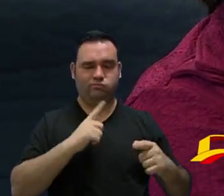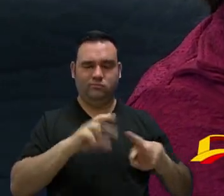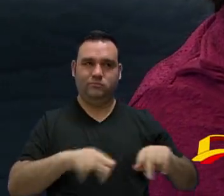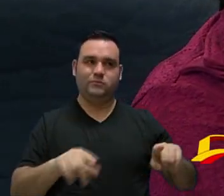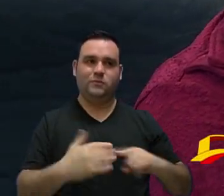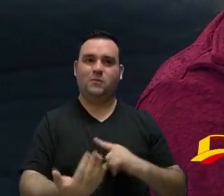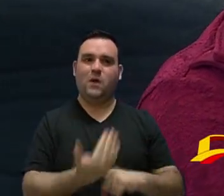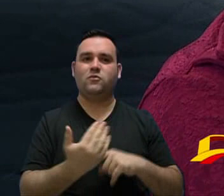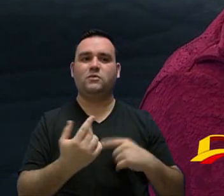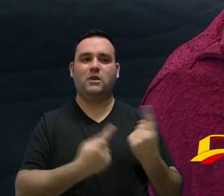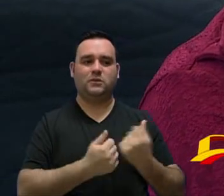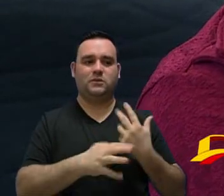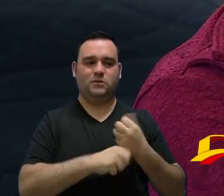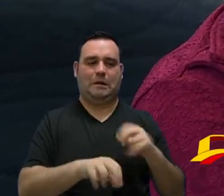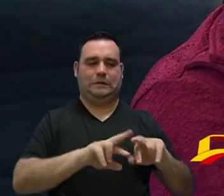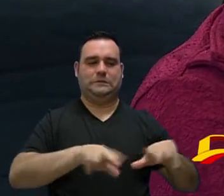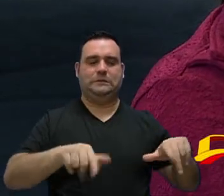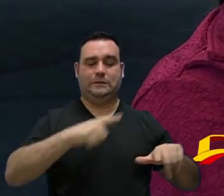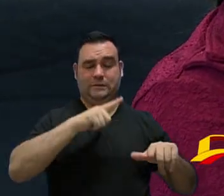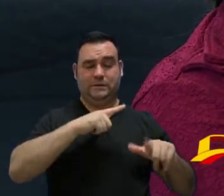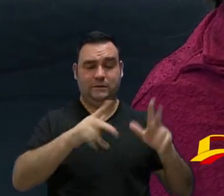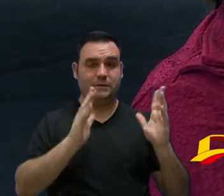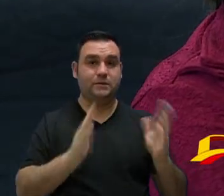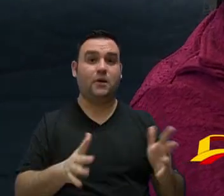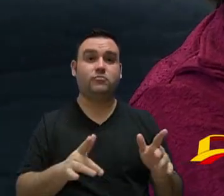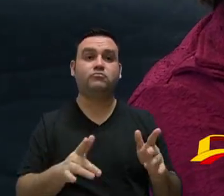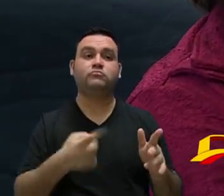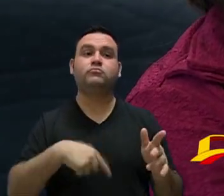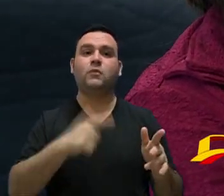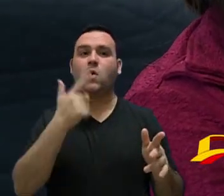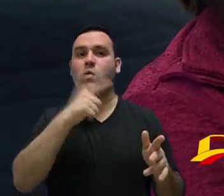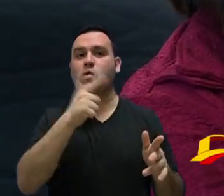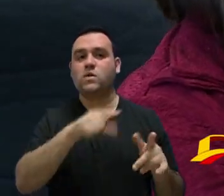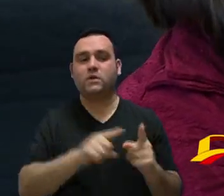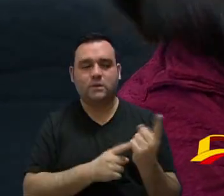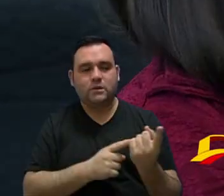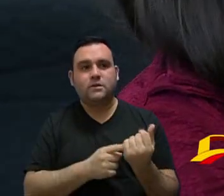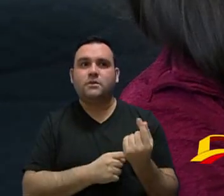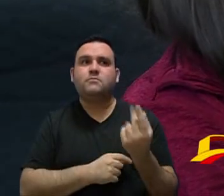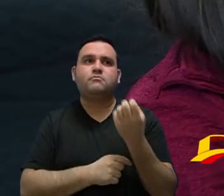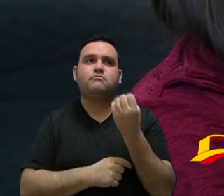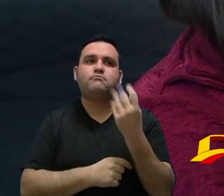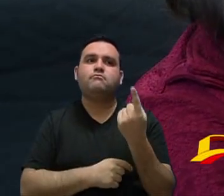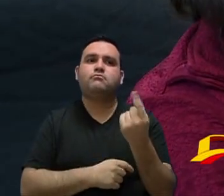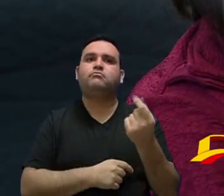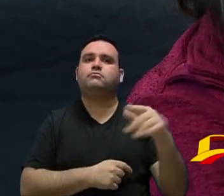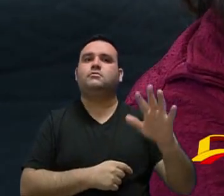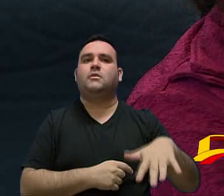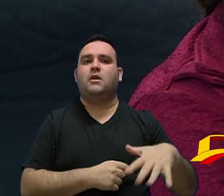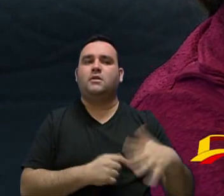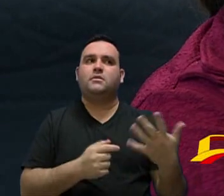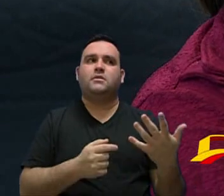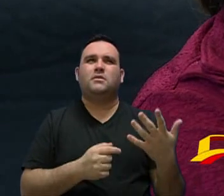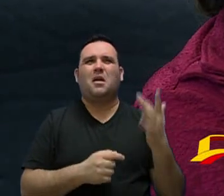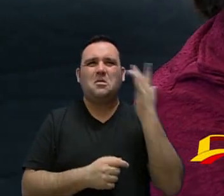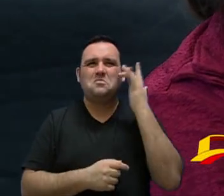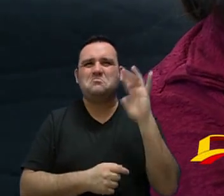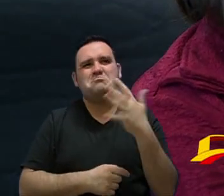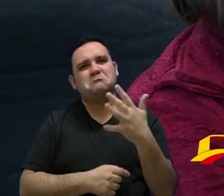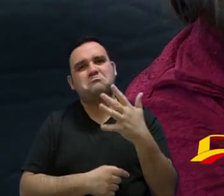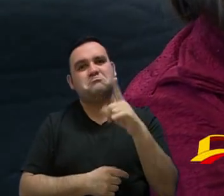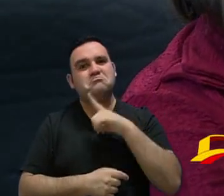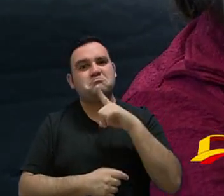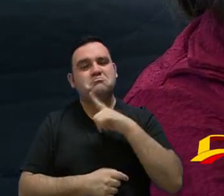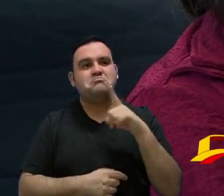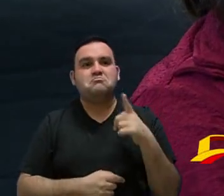nos auxiliaram orçamentos e tudo mais a gente também conseguiu um preço até um pouco mais baixo não muito acho